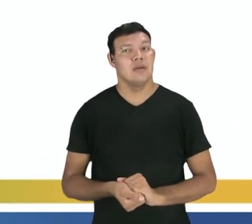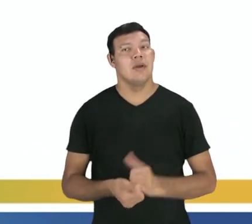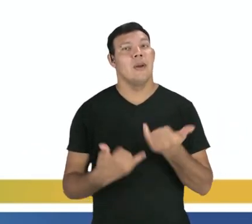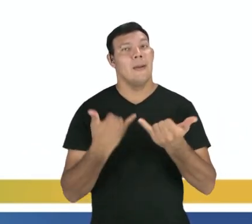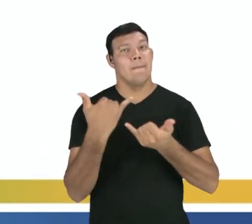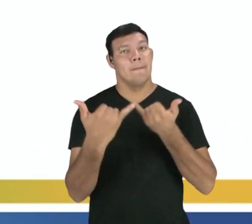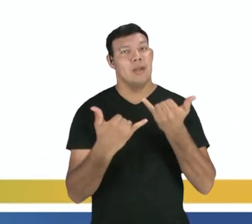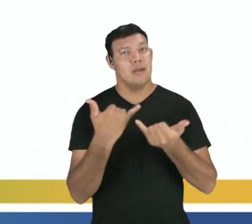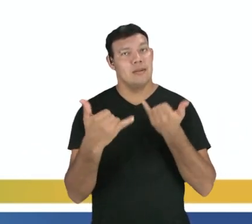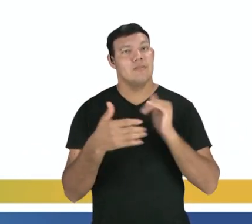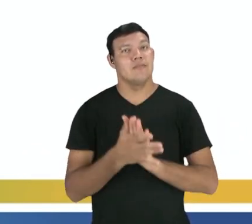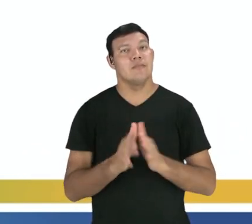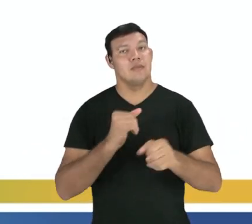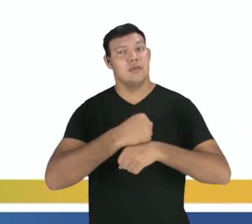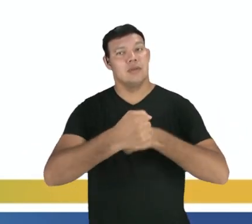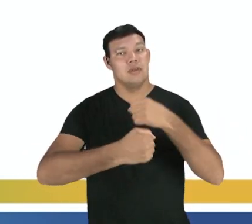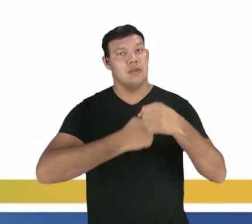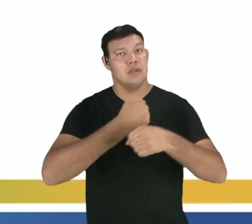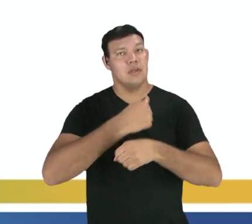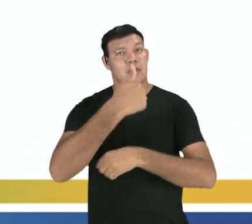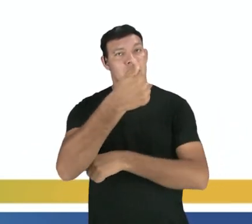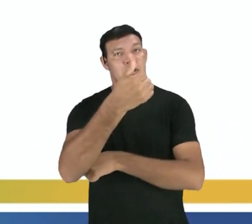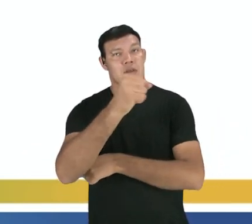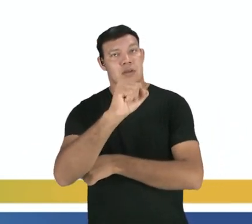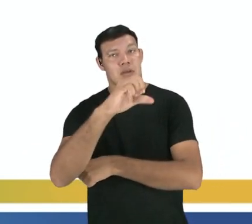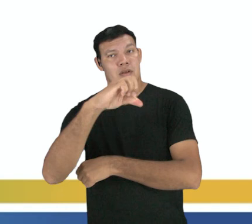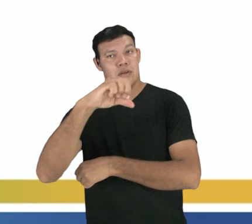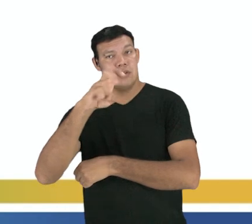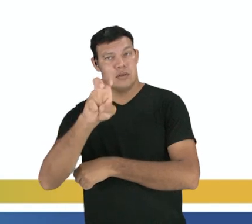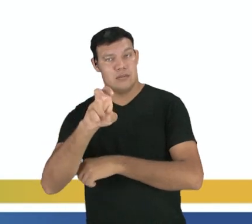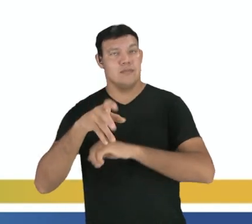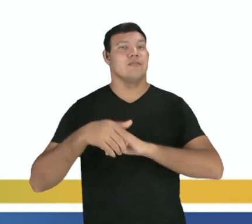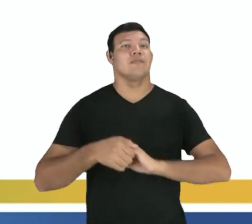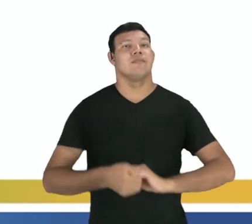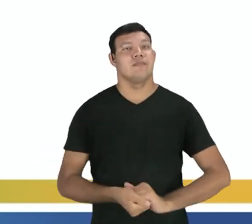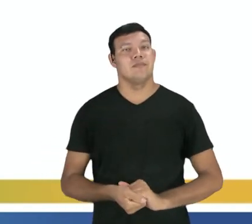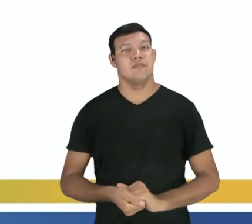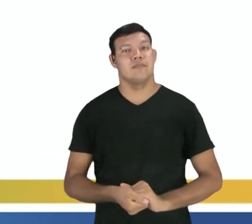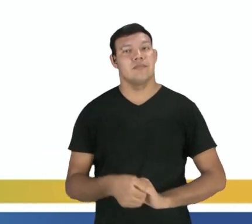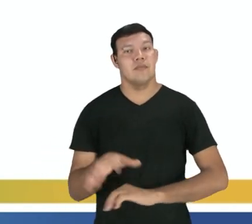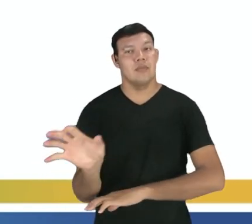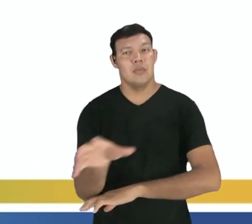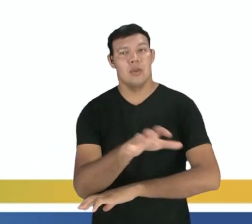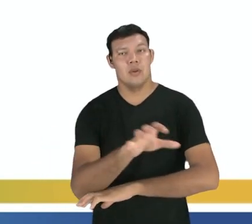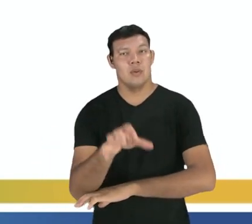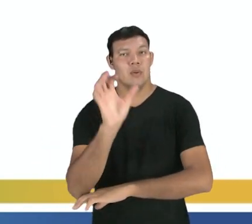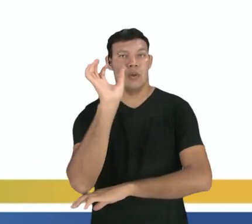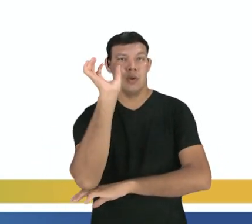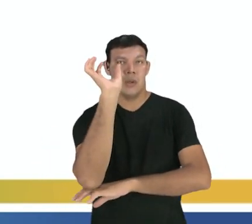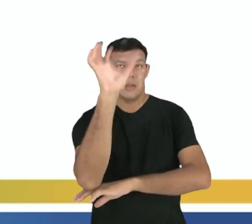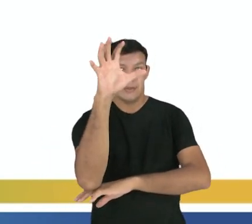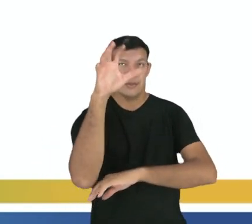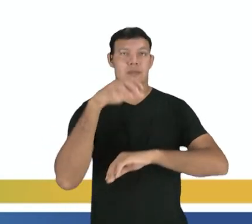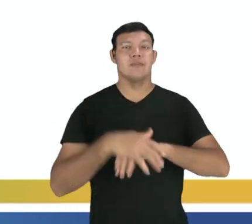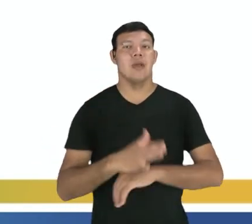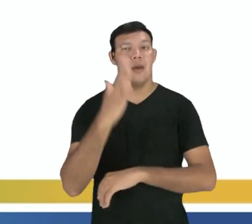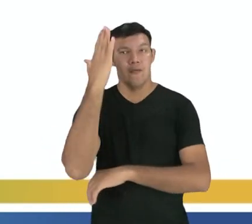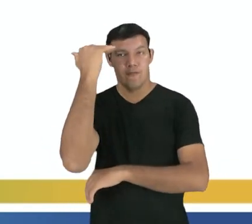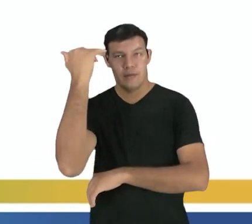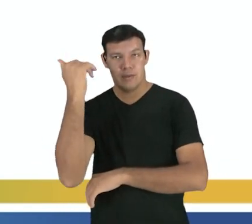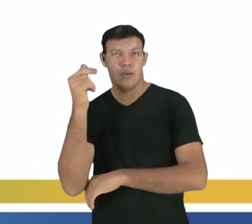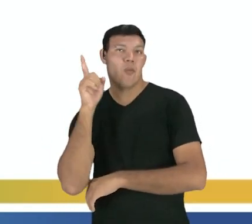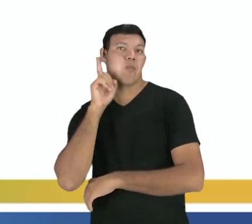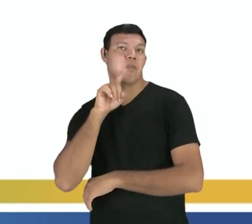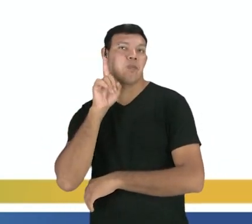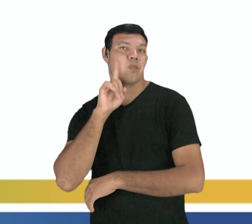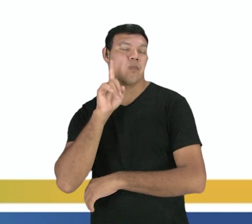1895. O voleibol foi jogado pela primeira vez em 1895. Basketball is very popular in the USA.